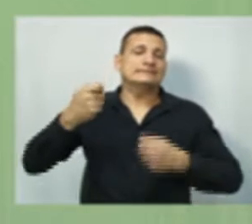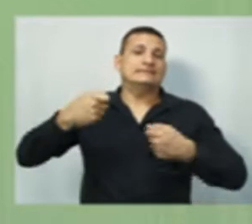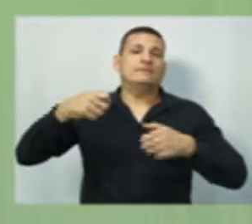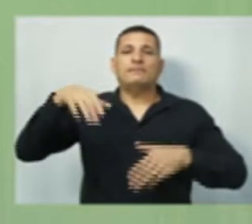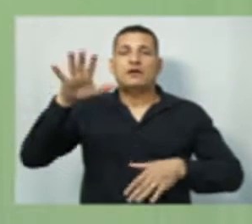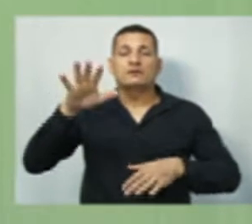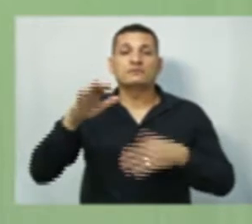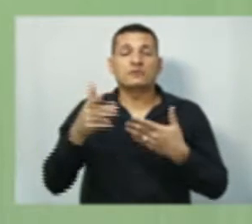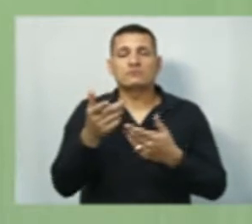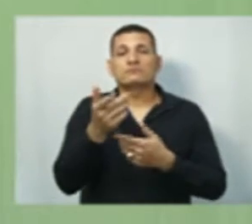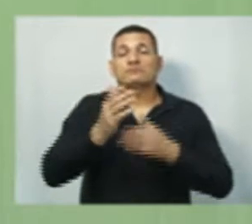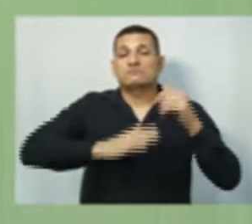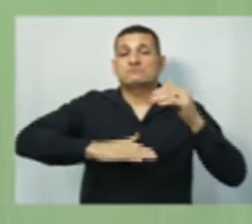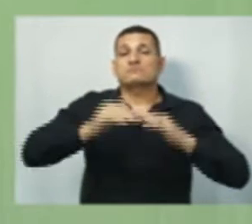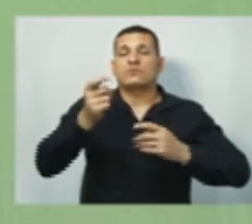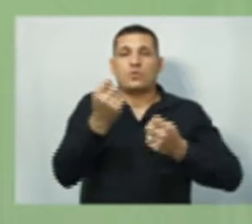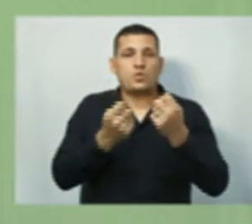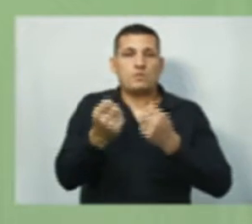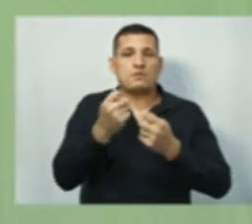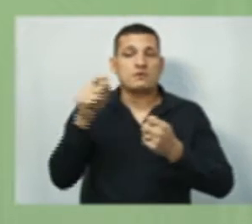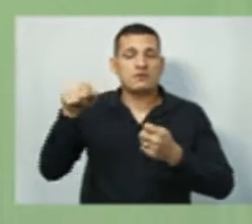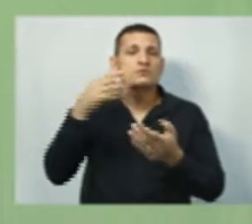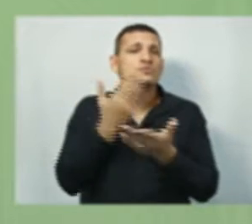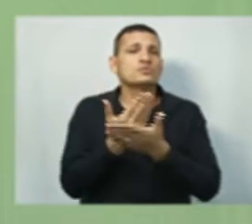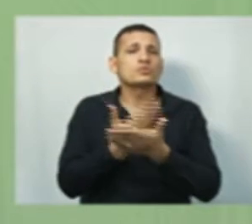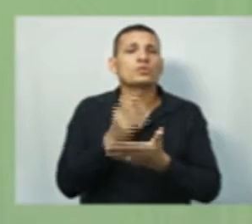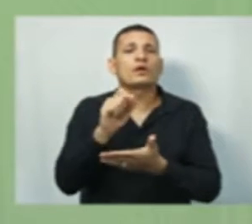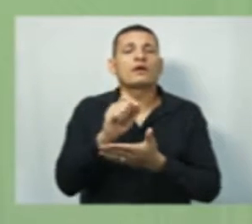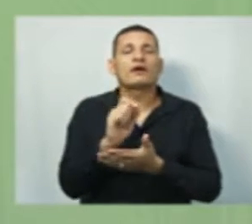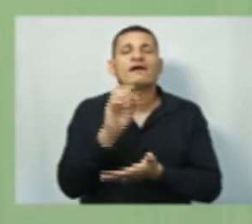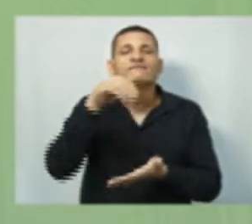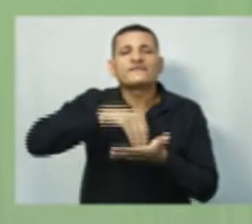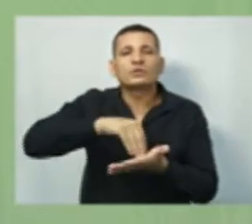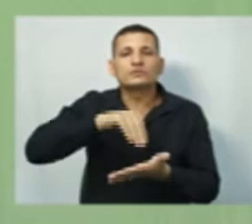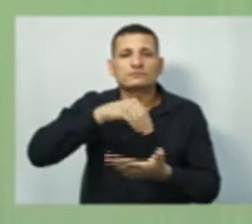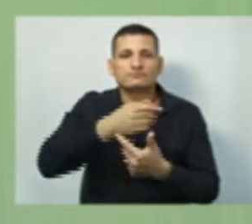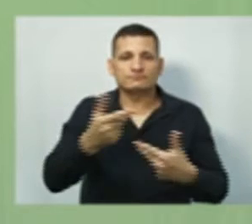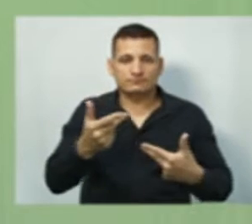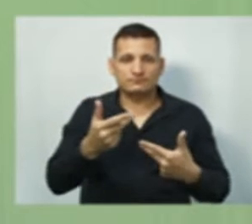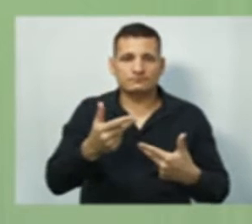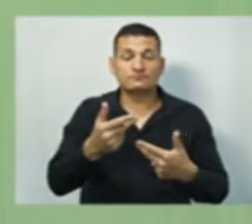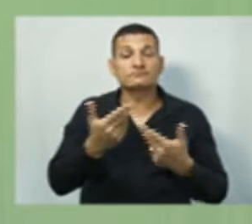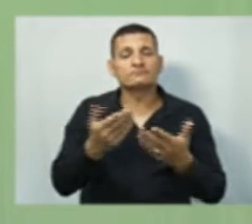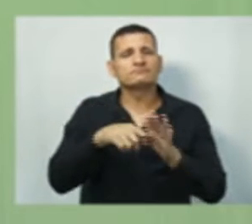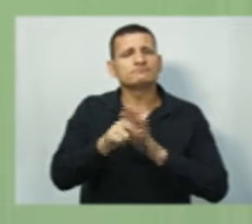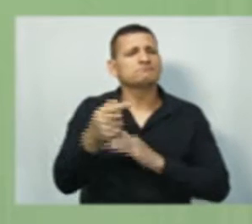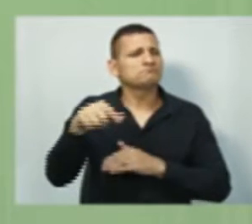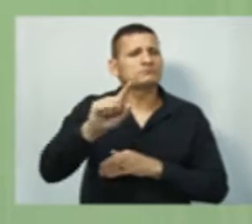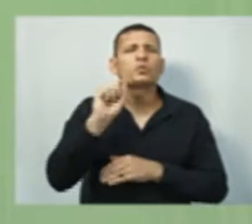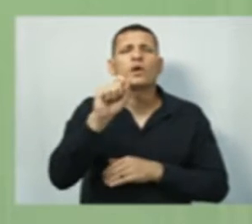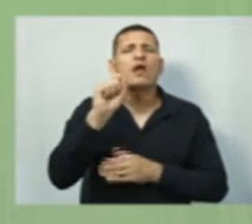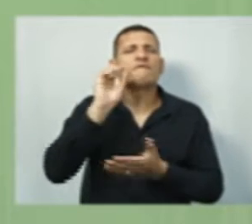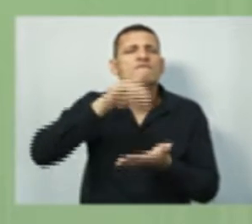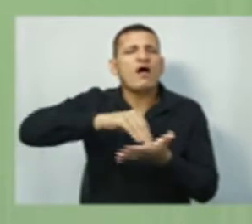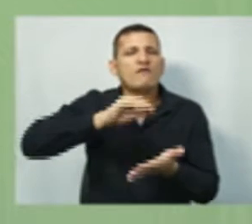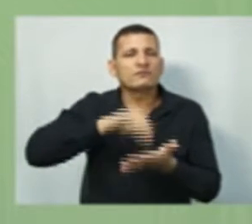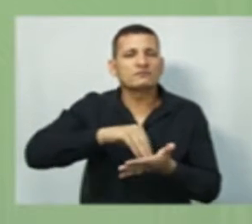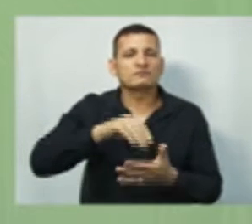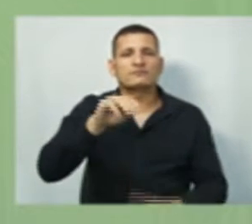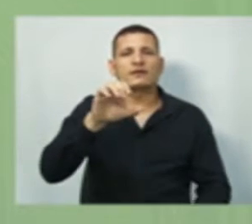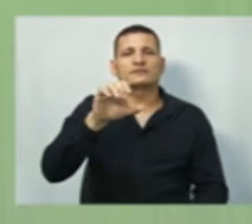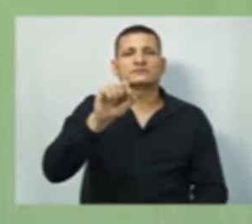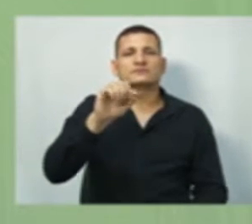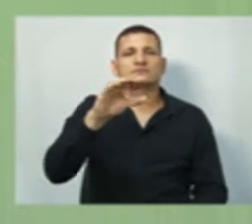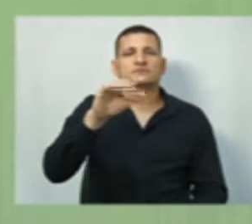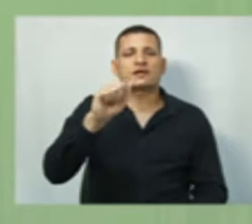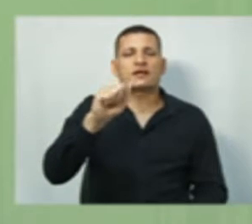portanto, estudam a escassez. E eu tenho a perguntar para vocês, o que é a escassez? O que os